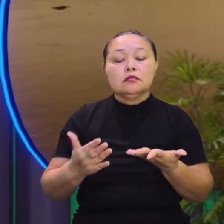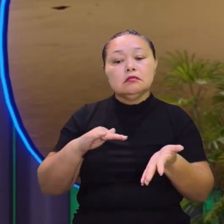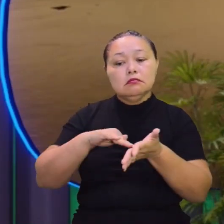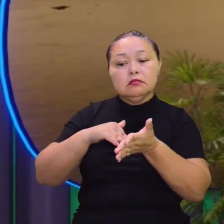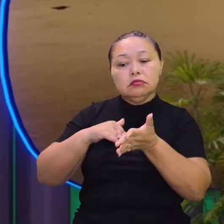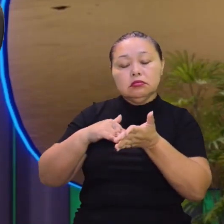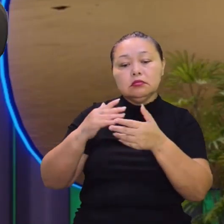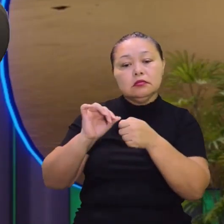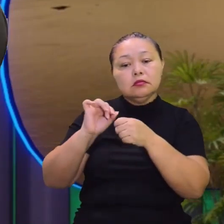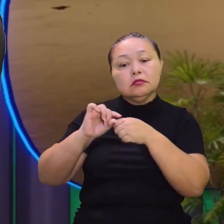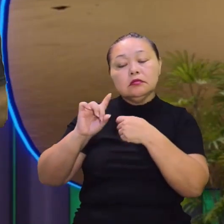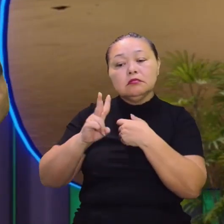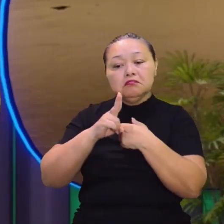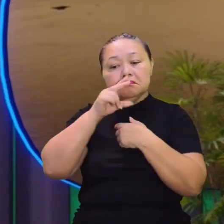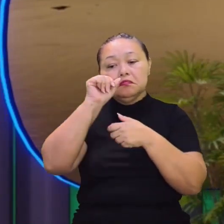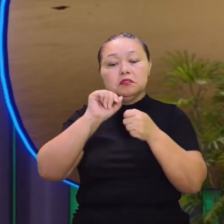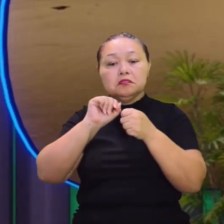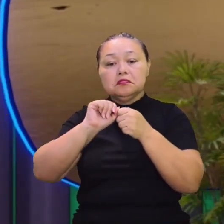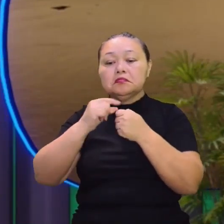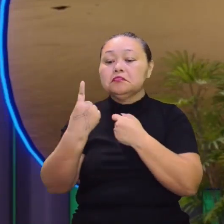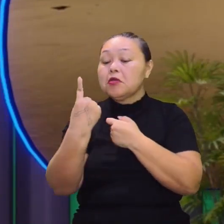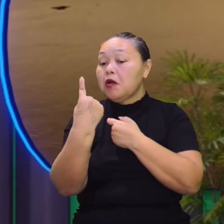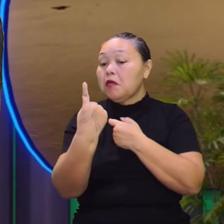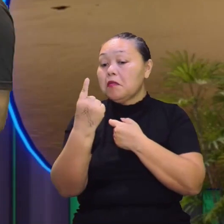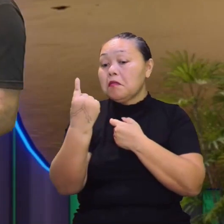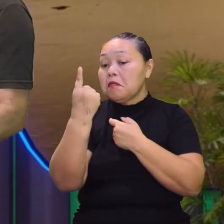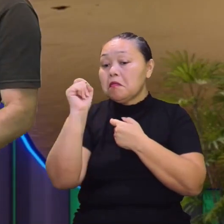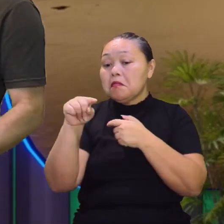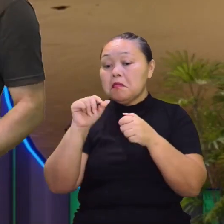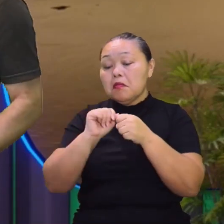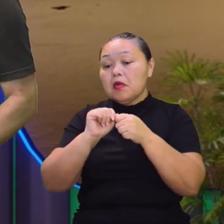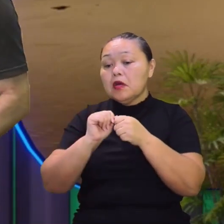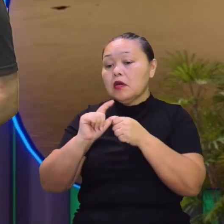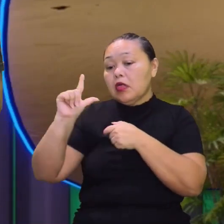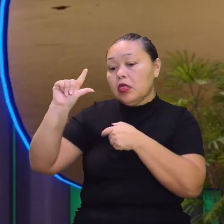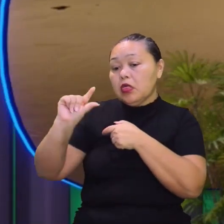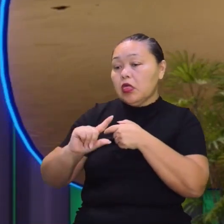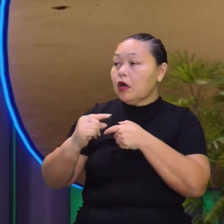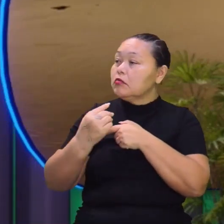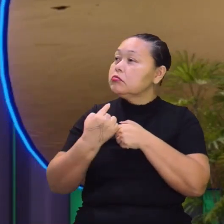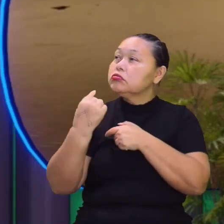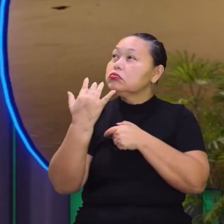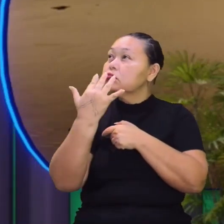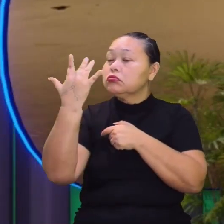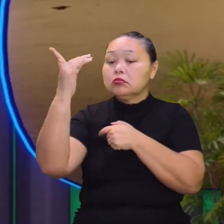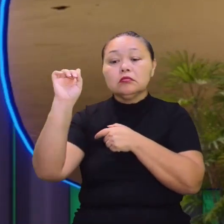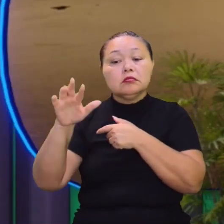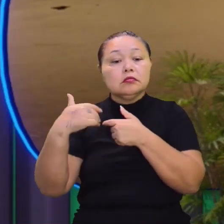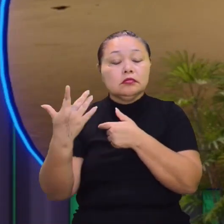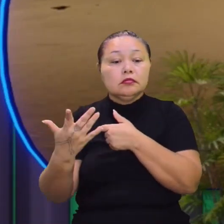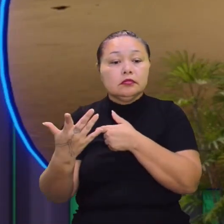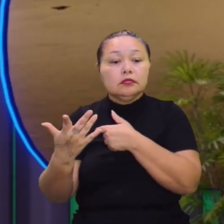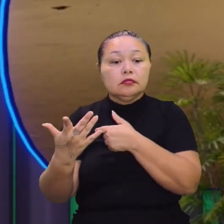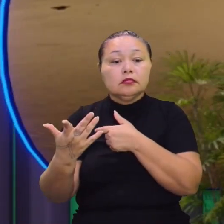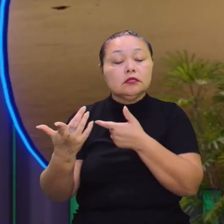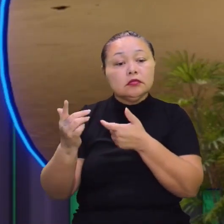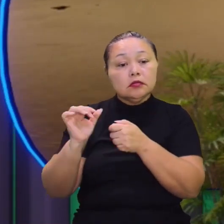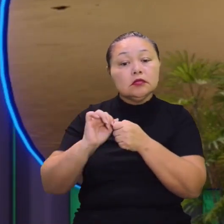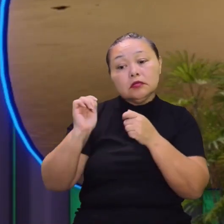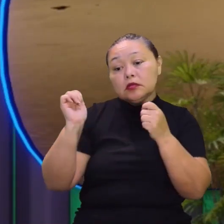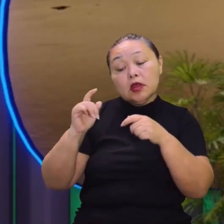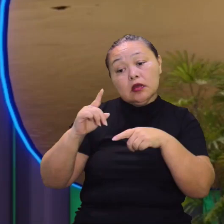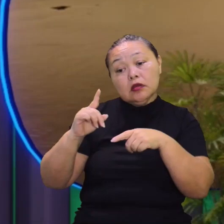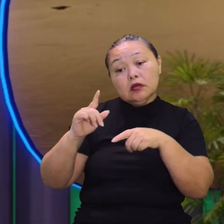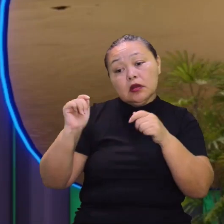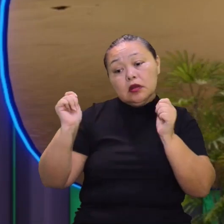motor potente, no entanto, são 1000 motores a menos jogando combustível na atmosfera. Isso acaba não sendo